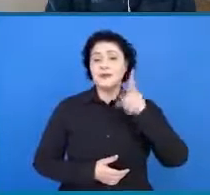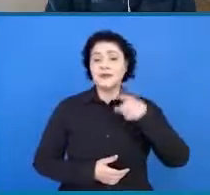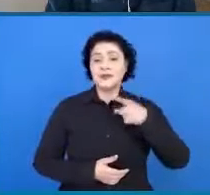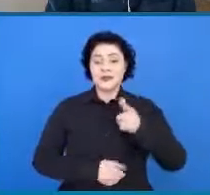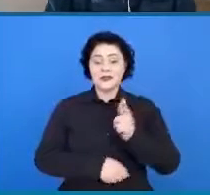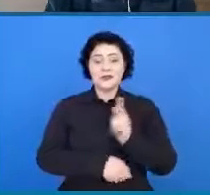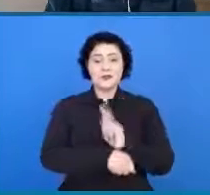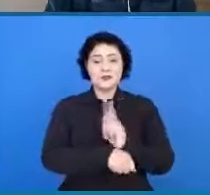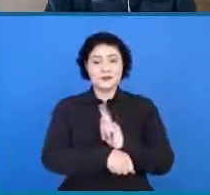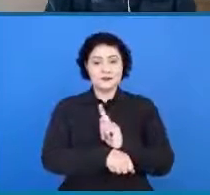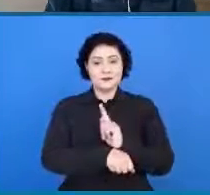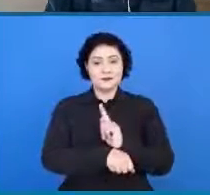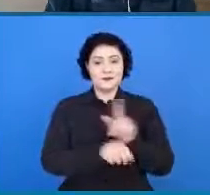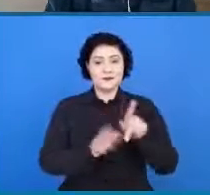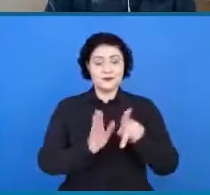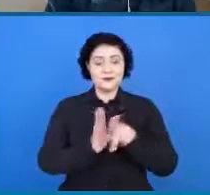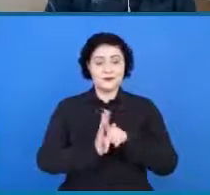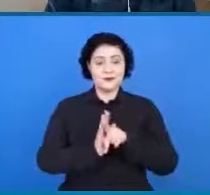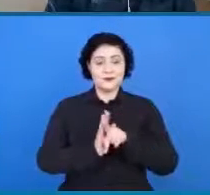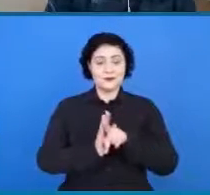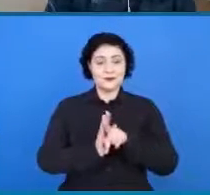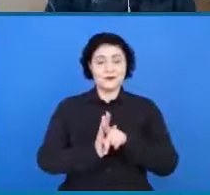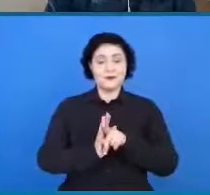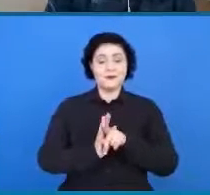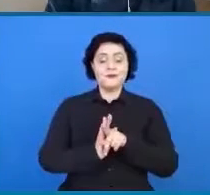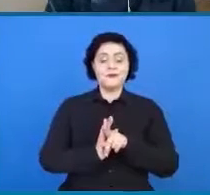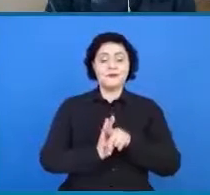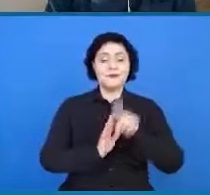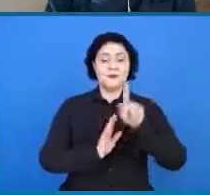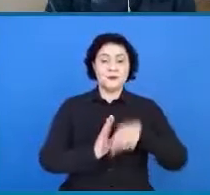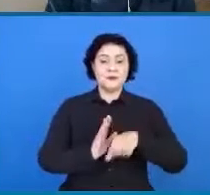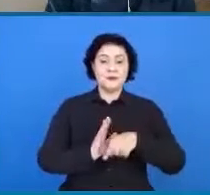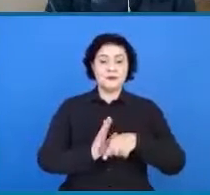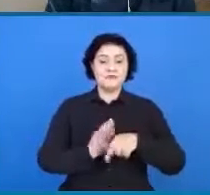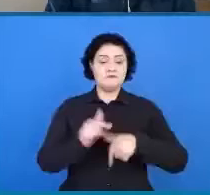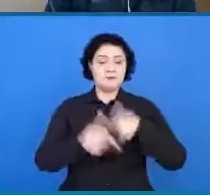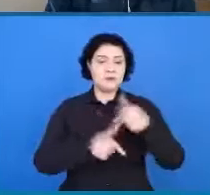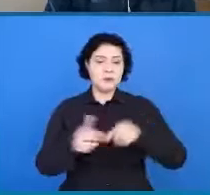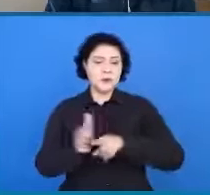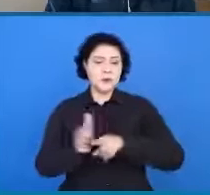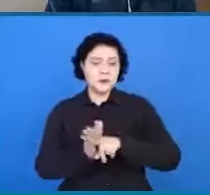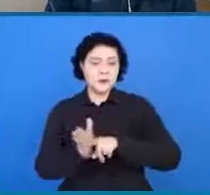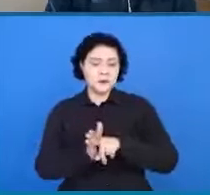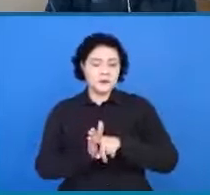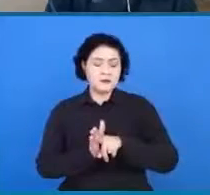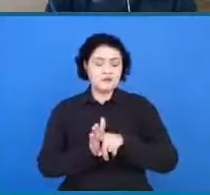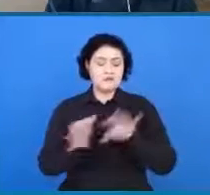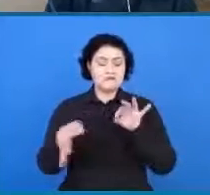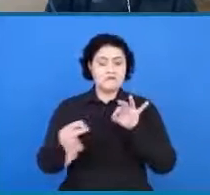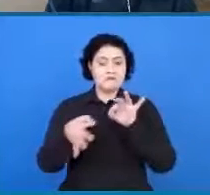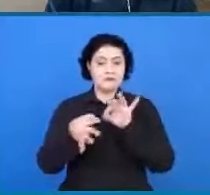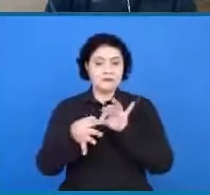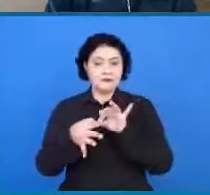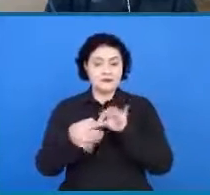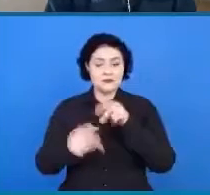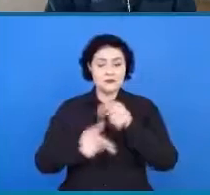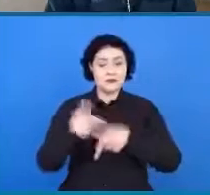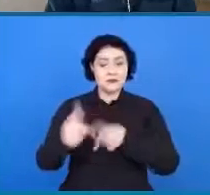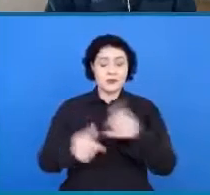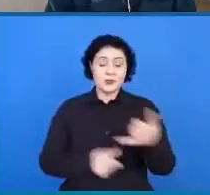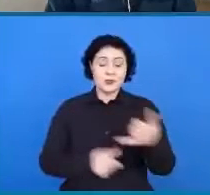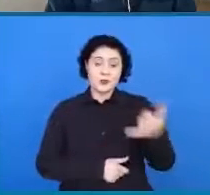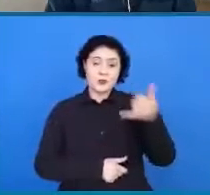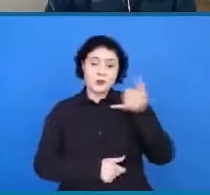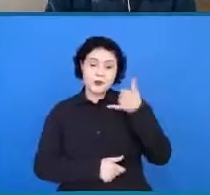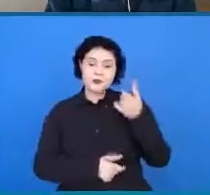gerente do IBOPE em Curitiba a rádio tinha pedido um trabalho uma pesquisa específica e ele estava me